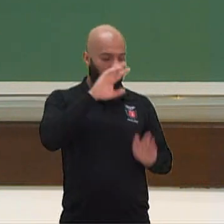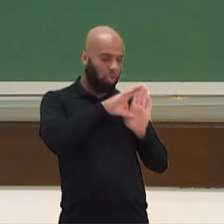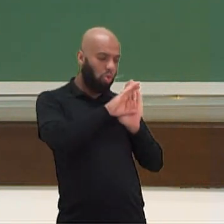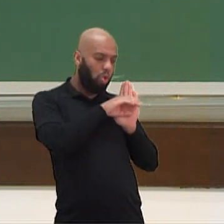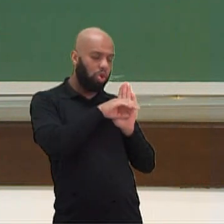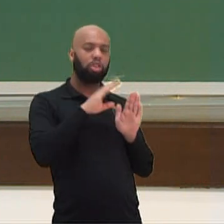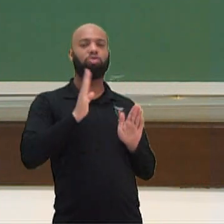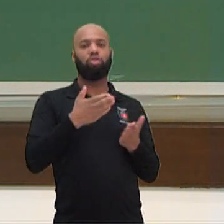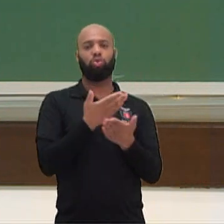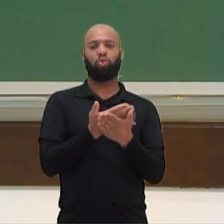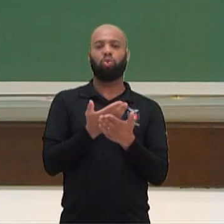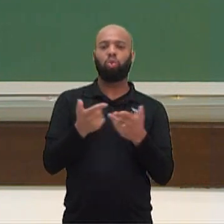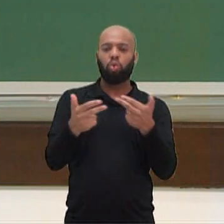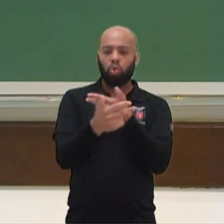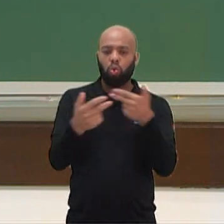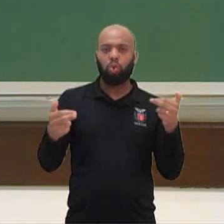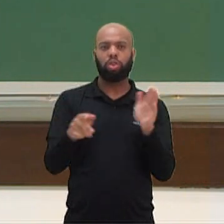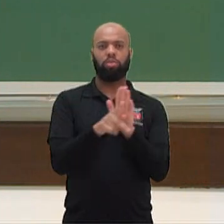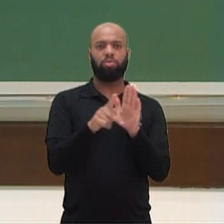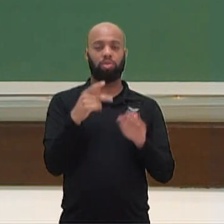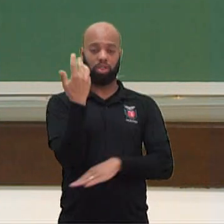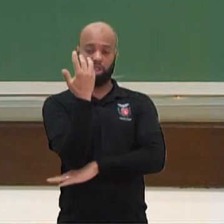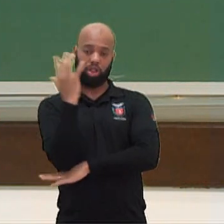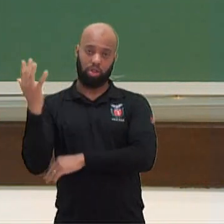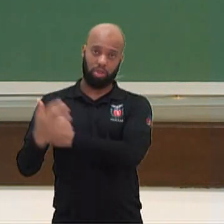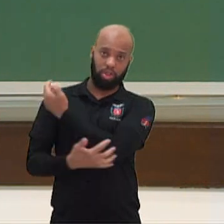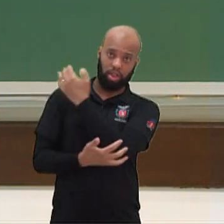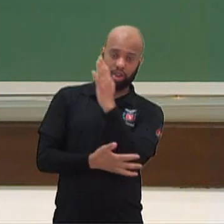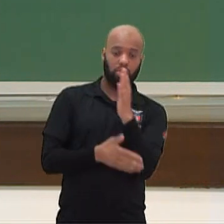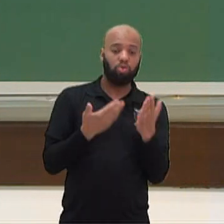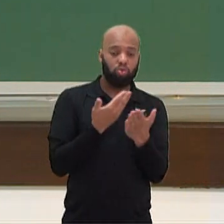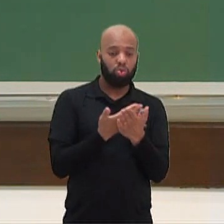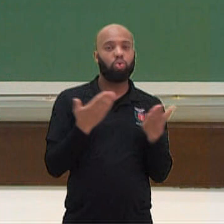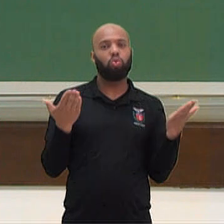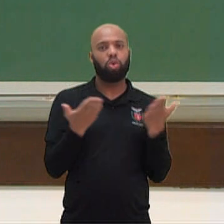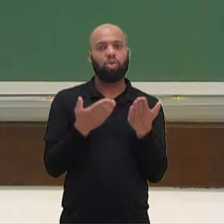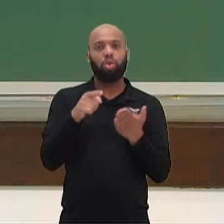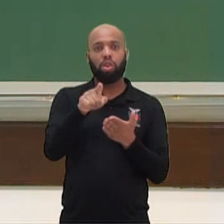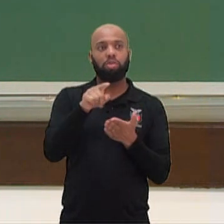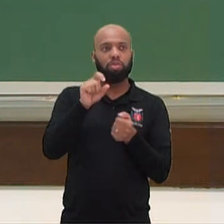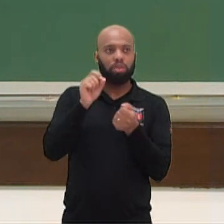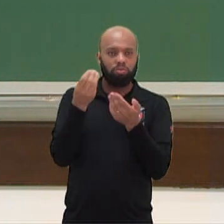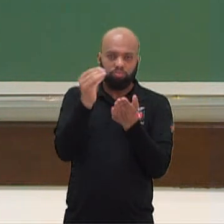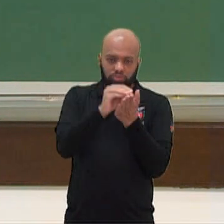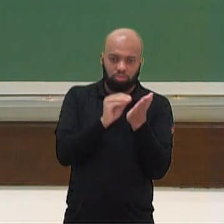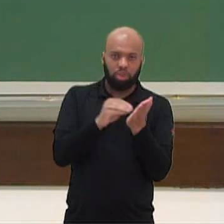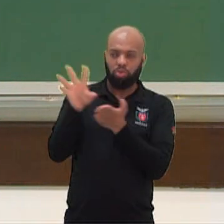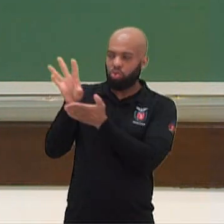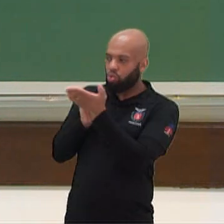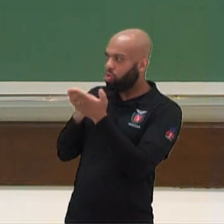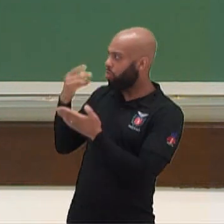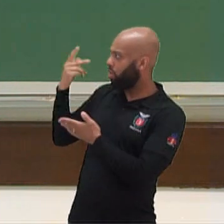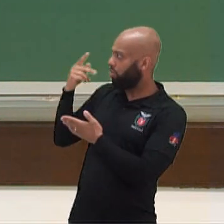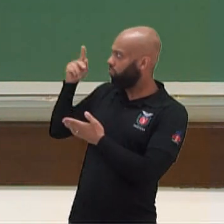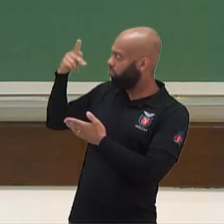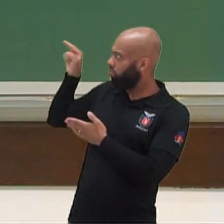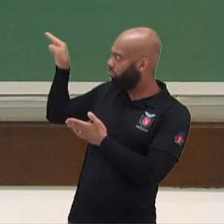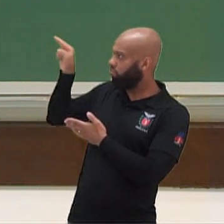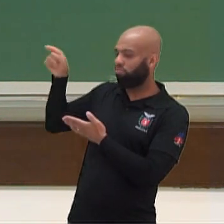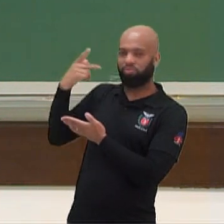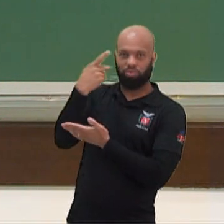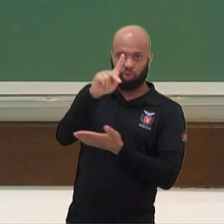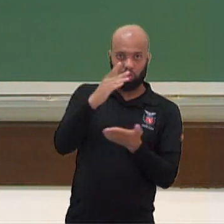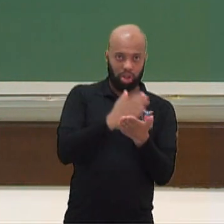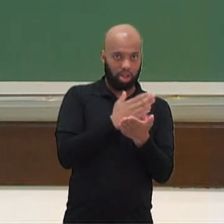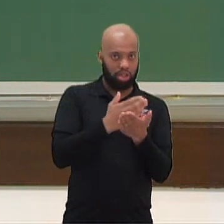naturais que nós estudamos aqui nesta aula. Então, você vai anotar aí no seu caderno essas perguntas e nós vamos responder,